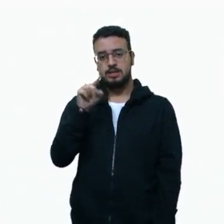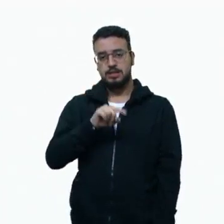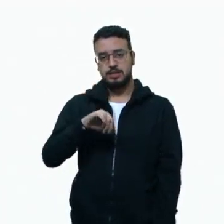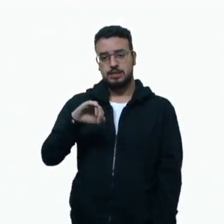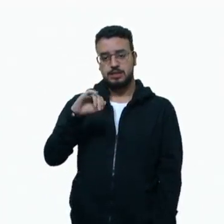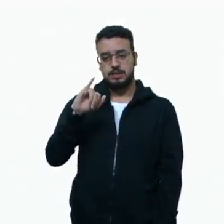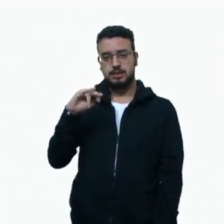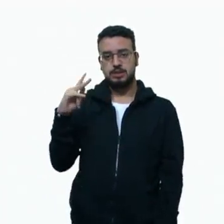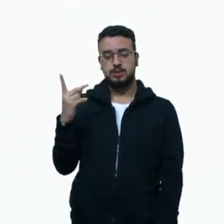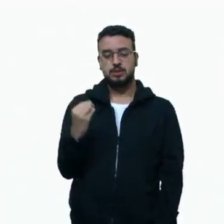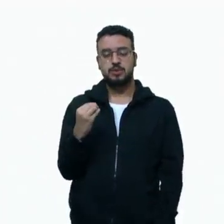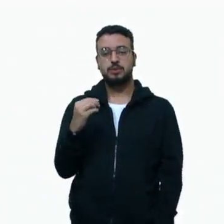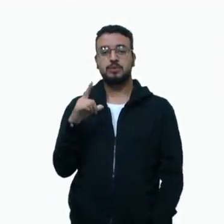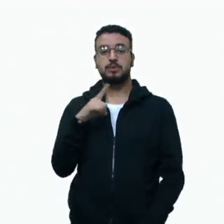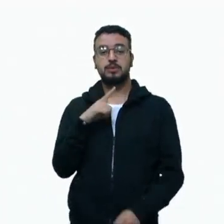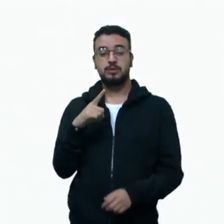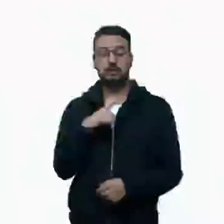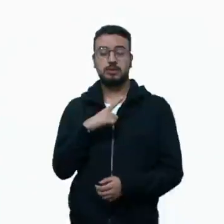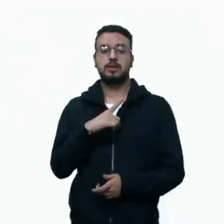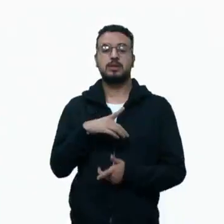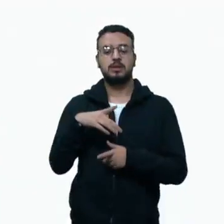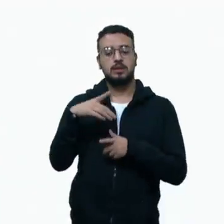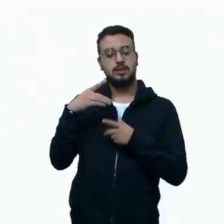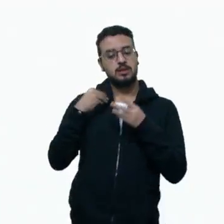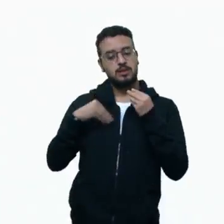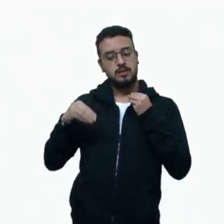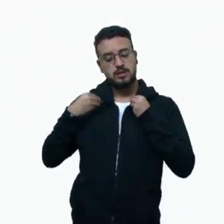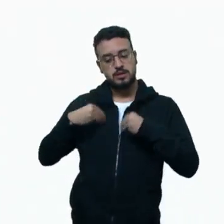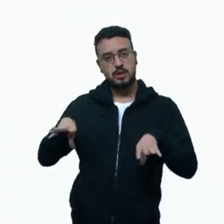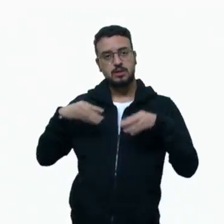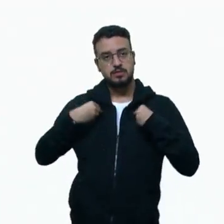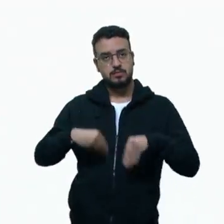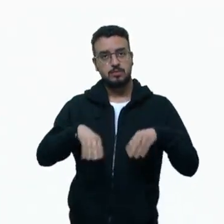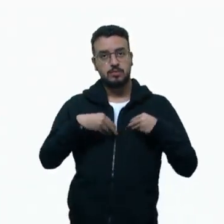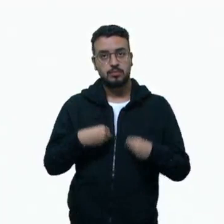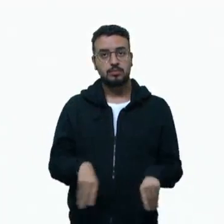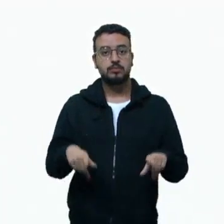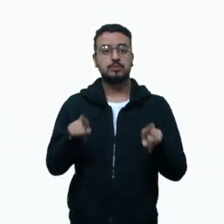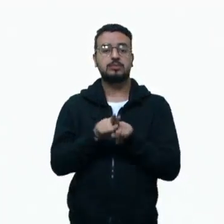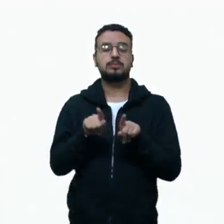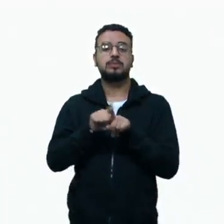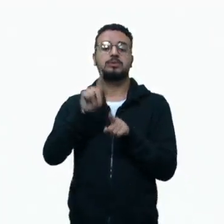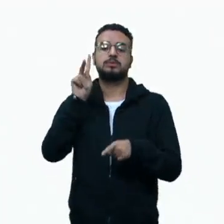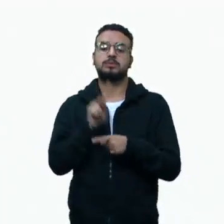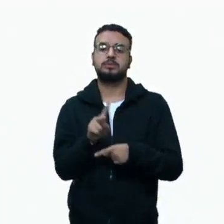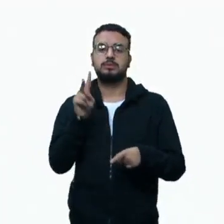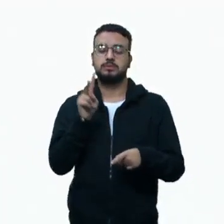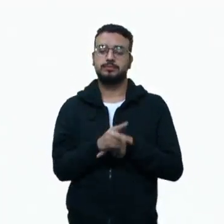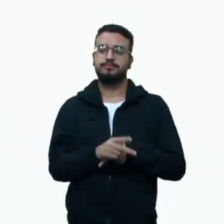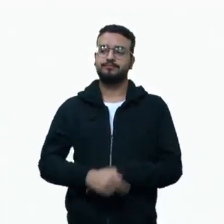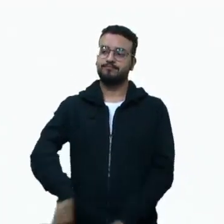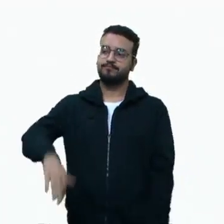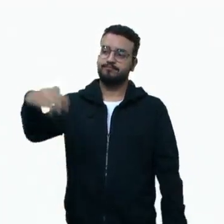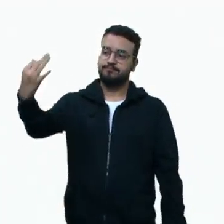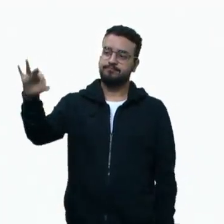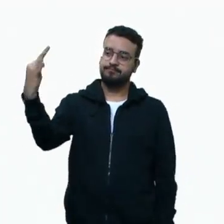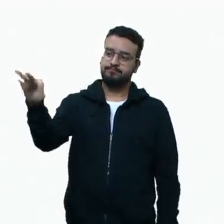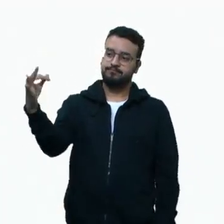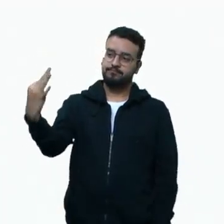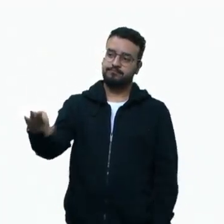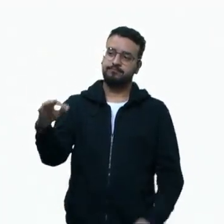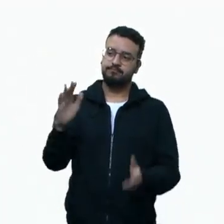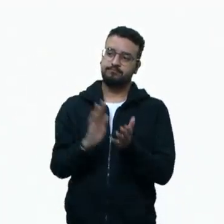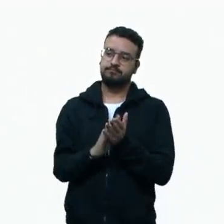e a proteção como funções do sistema circulatório. Certo? É exatamente o que eu falei para